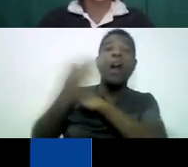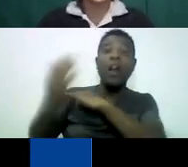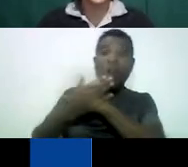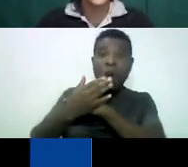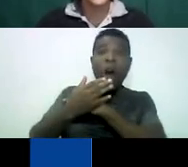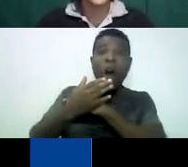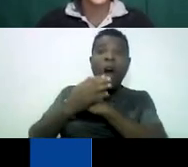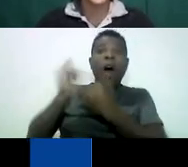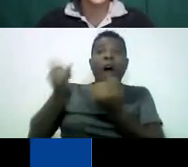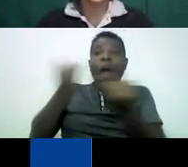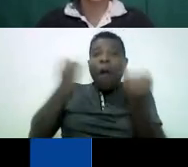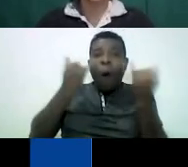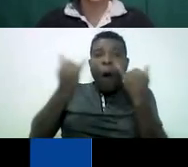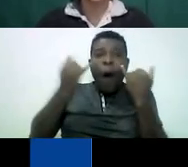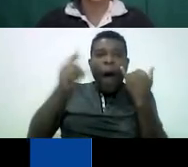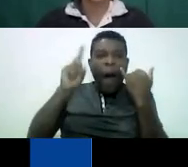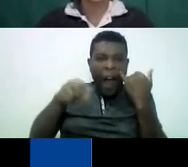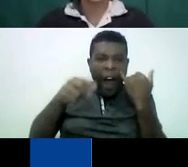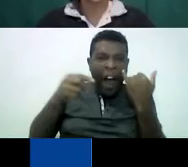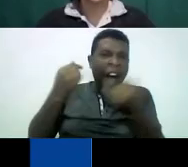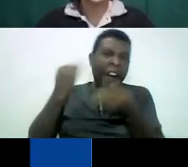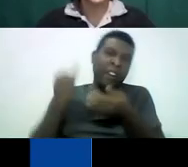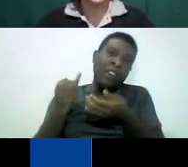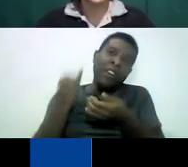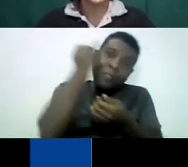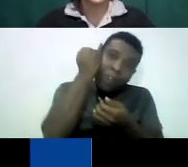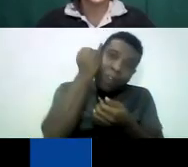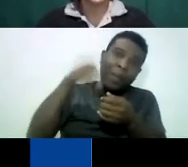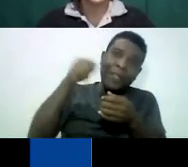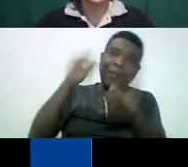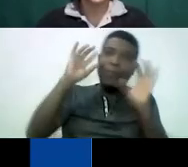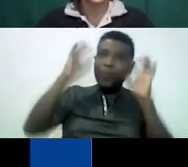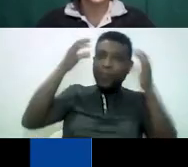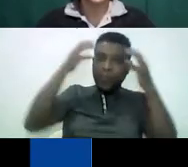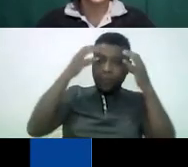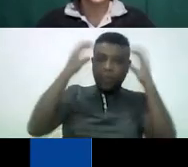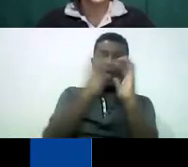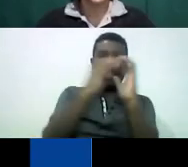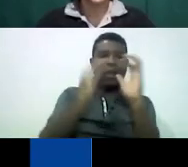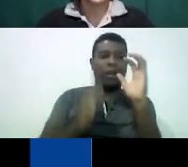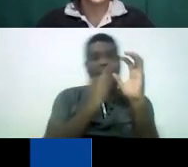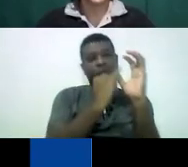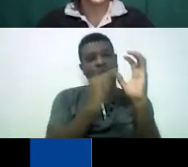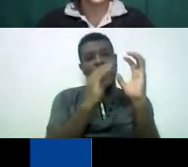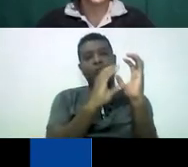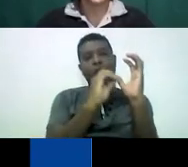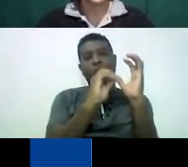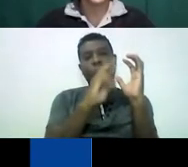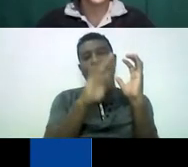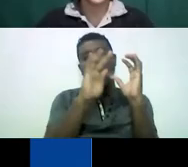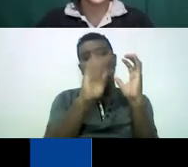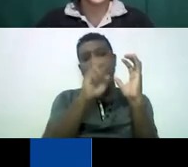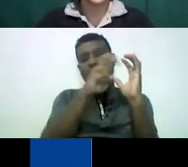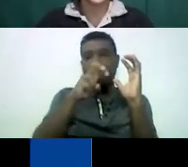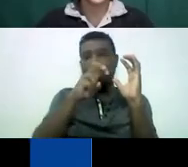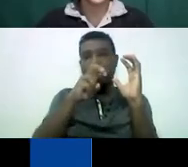propriocepção. Então, ele informa para o nosso córtex cerebral o movimento que está acontecendo no pescoço. Então, são